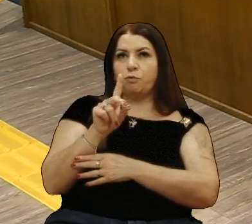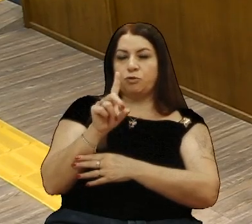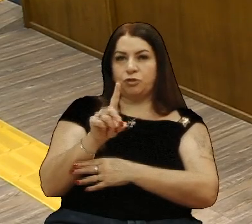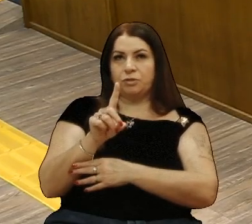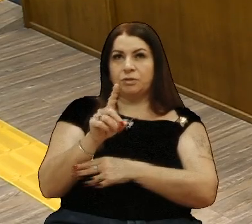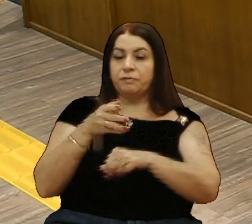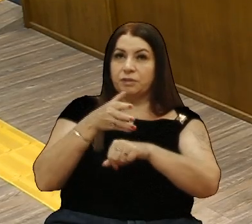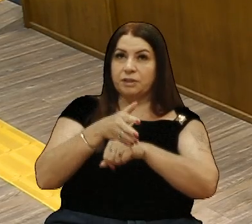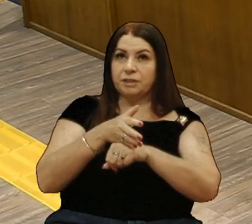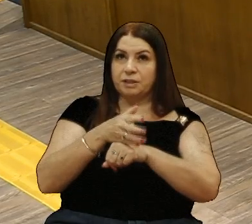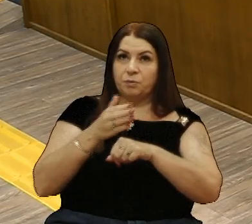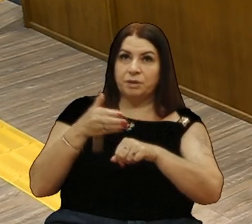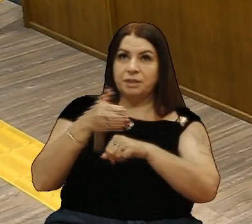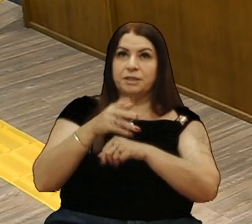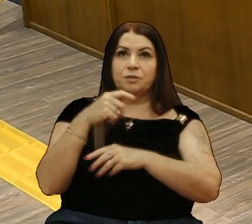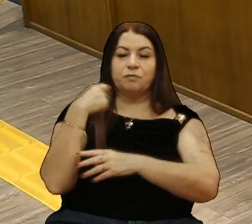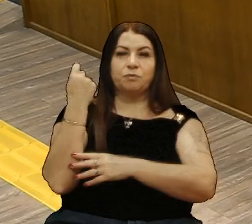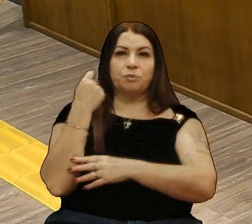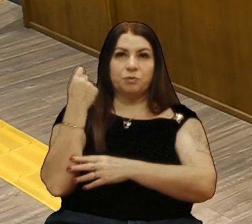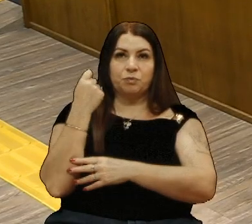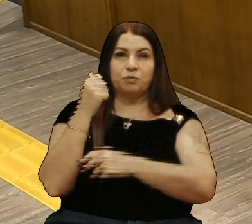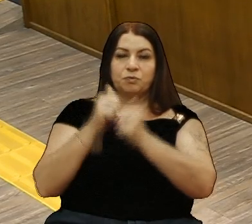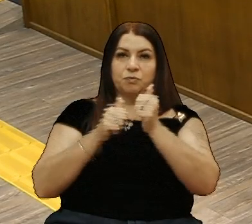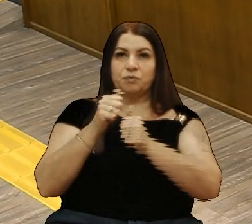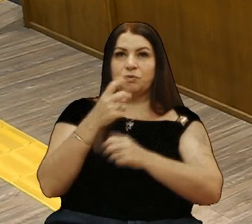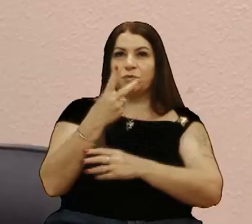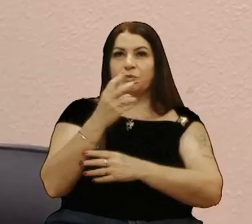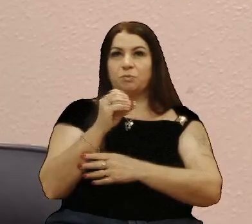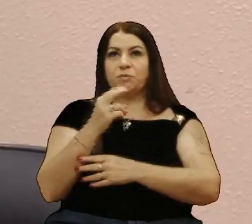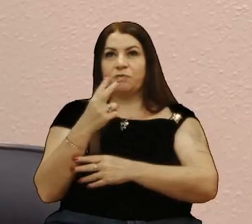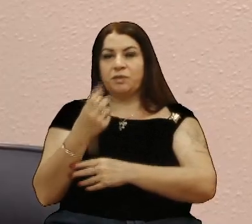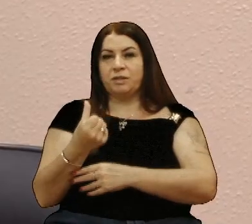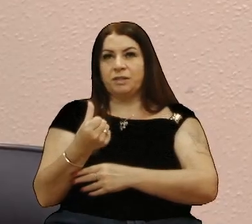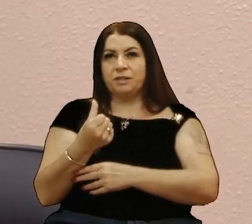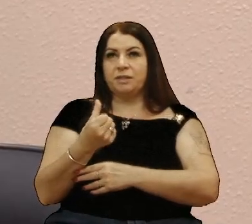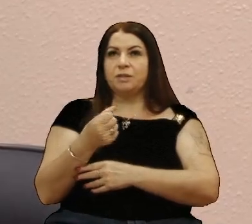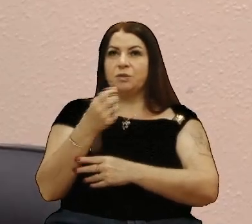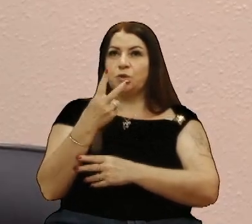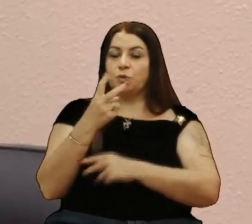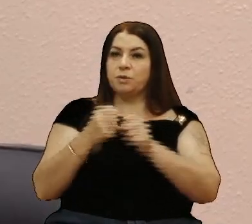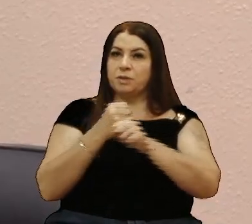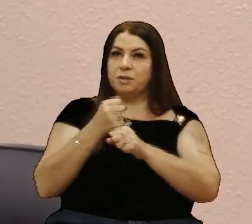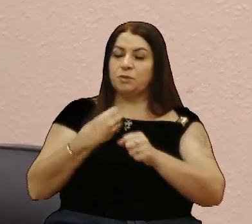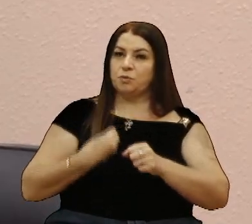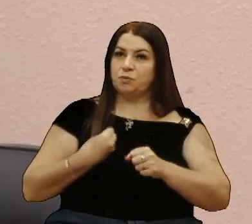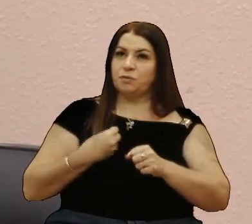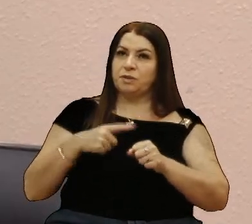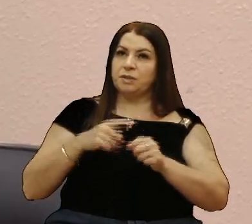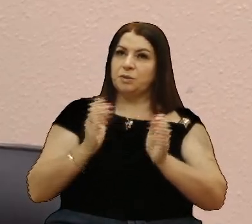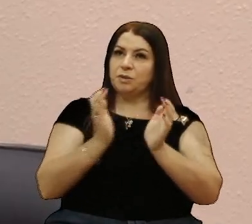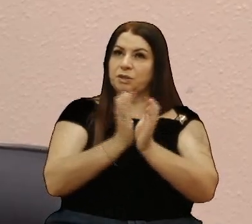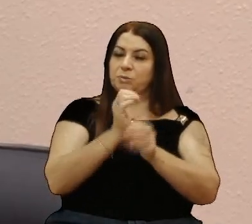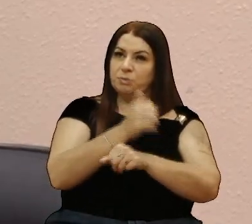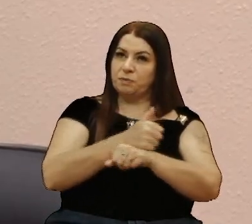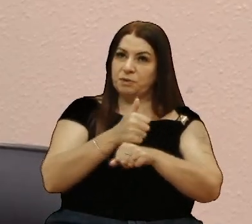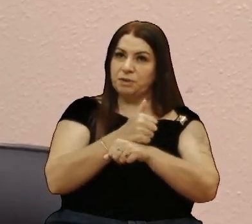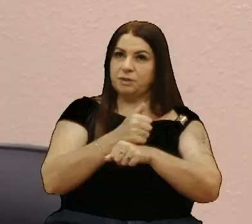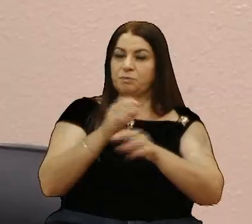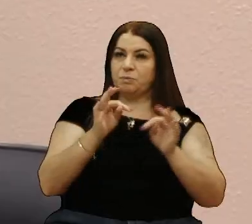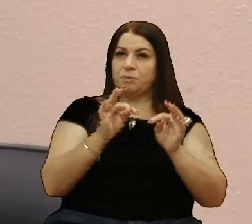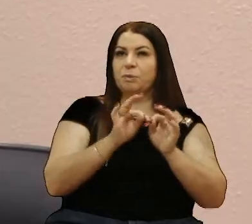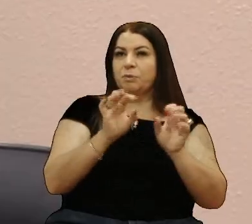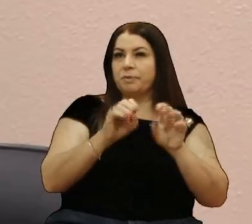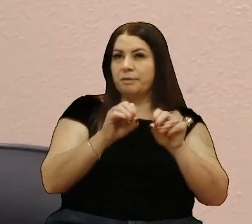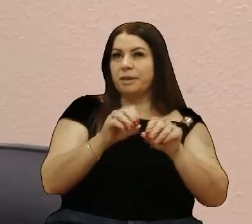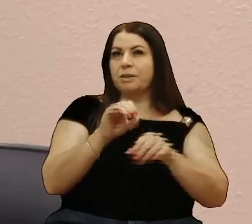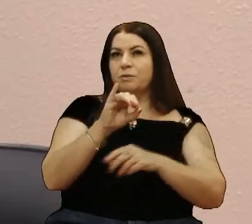divisão de acesso do futebol gaúcho de 2026. Com apenas 2 anos de existência, a equipe profissional dirigida pelo técnico Júlio